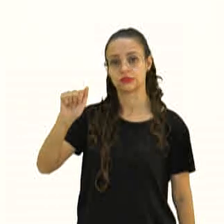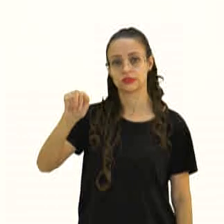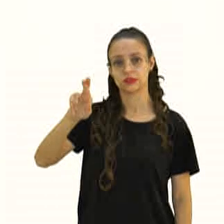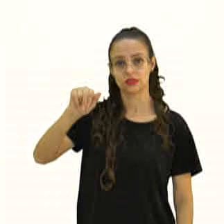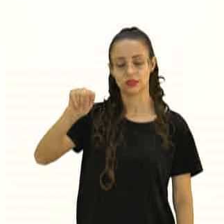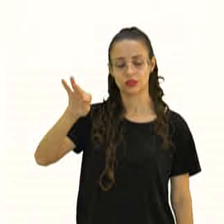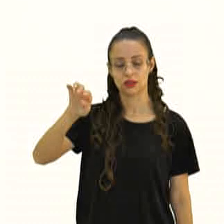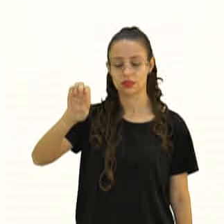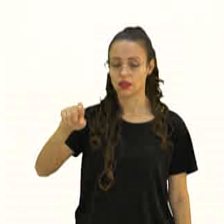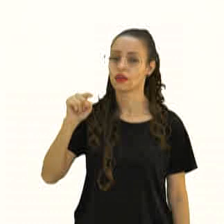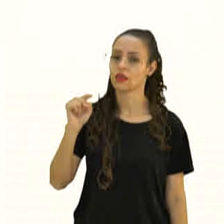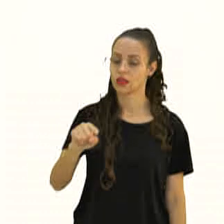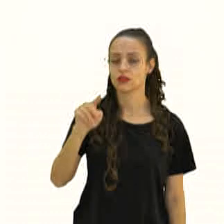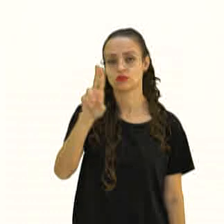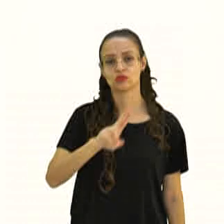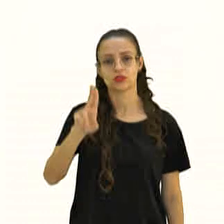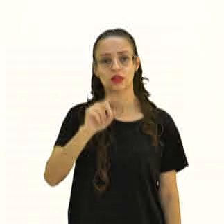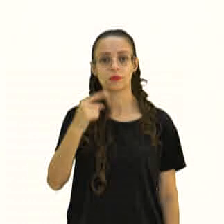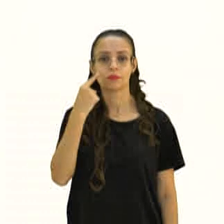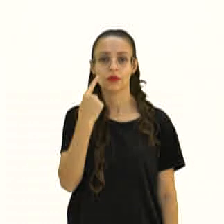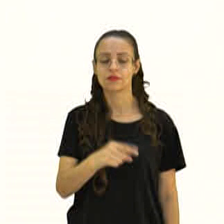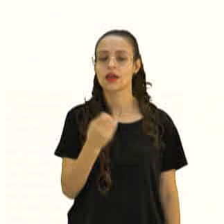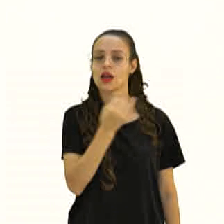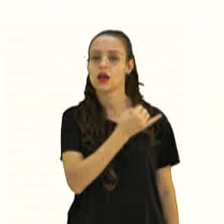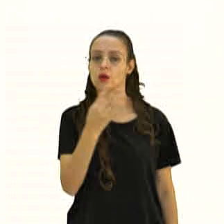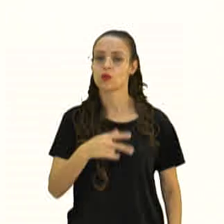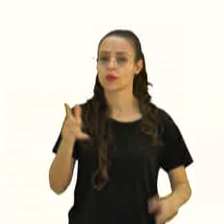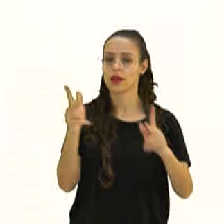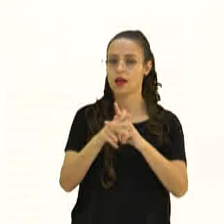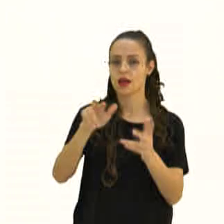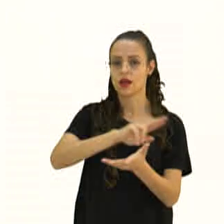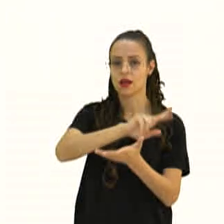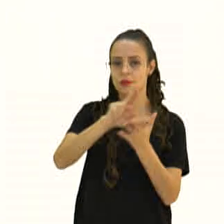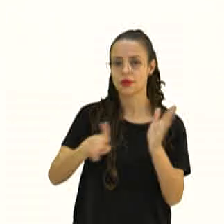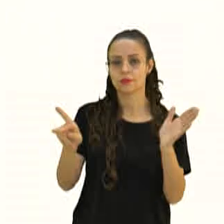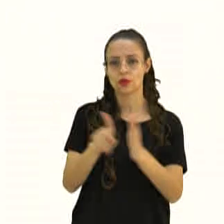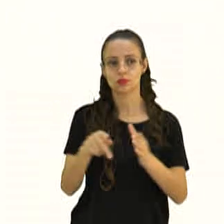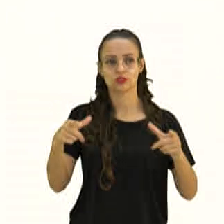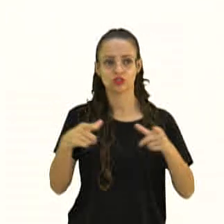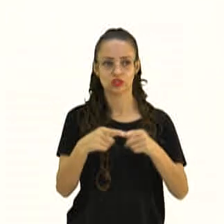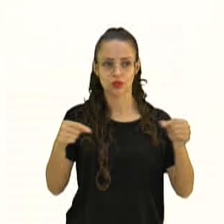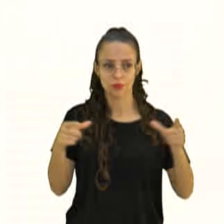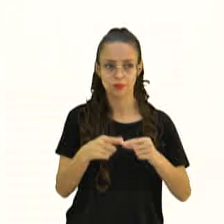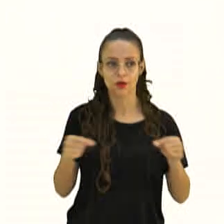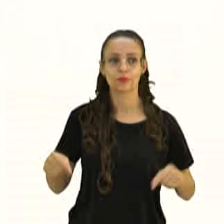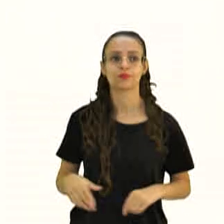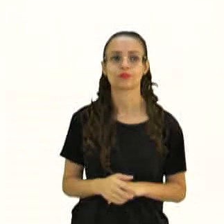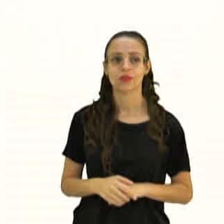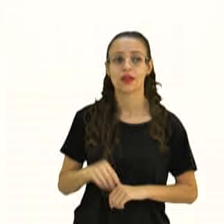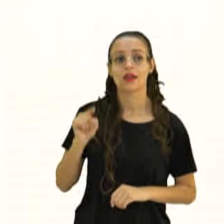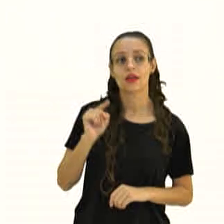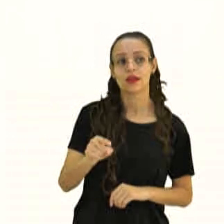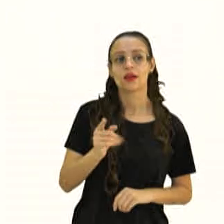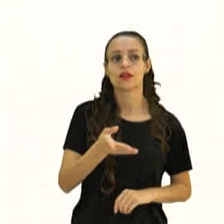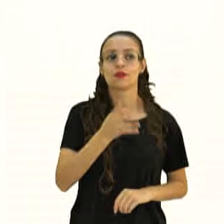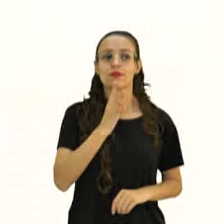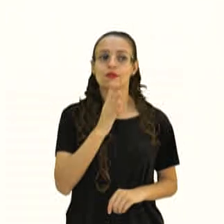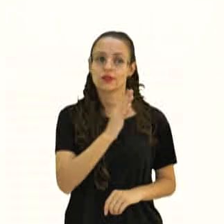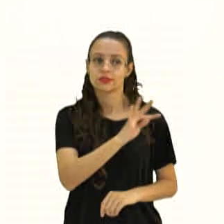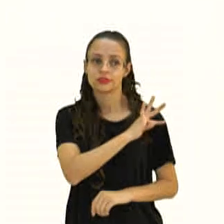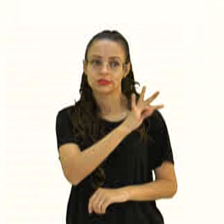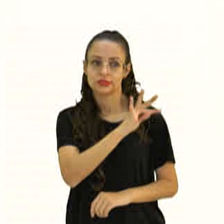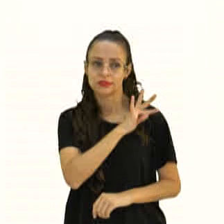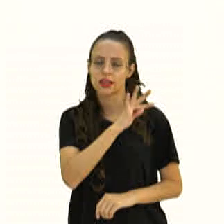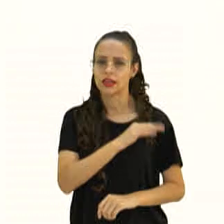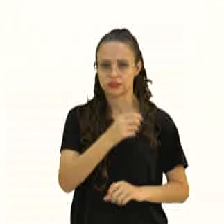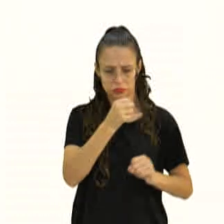para identificar algumas artes marciais do Japão e da região de Okinawa. Embora seja conhecido por técnicas lineares